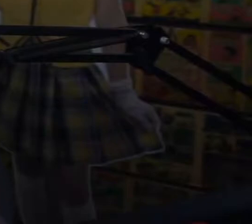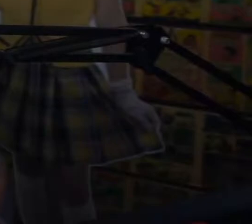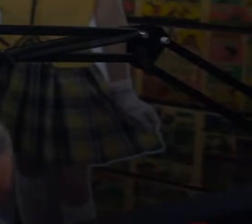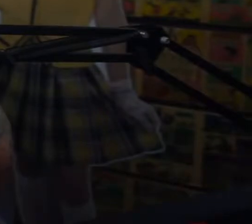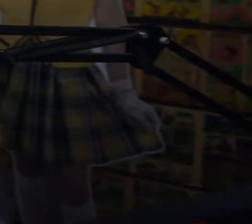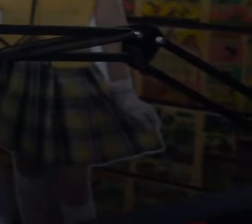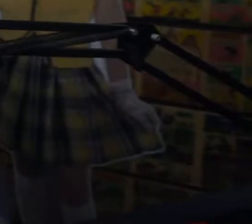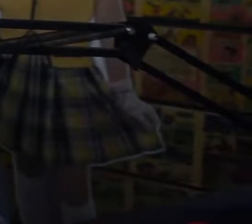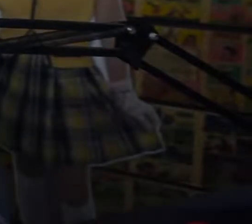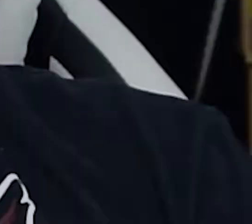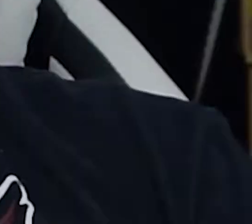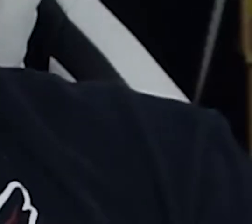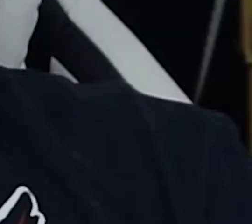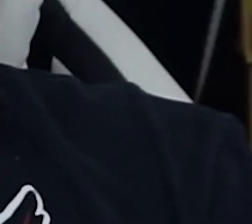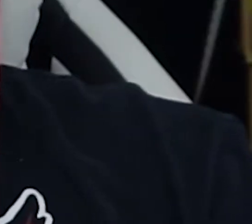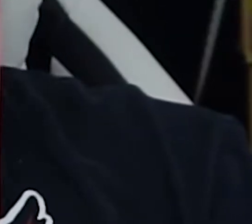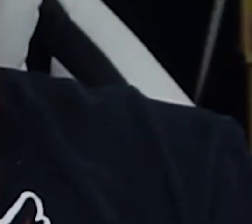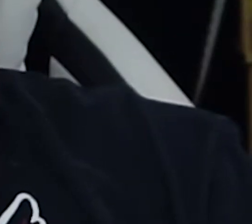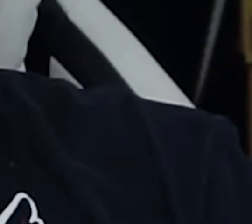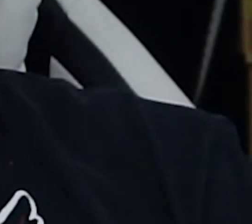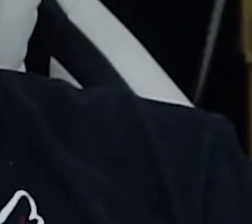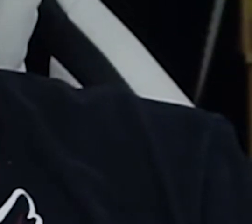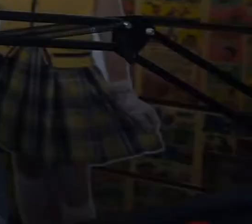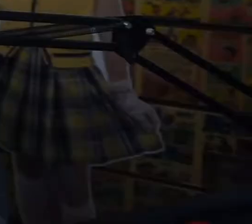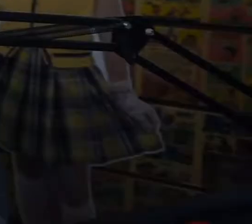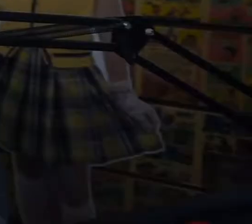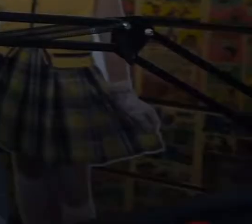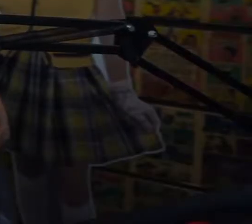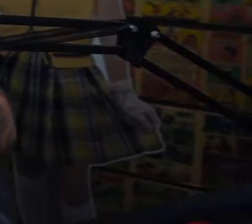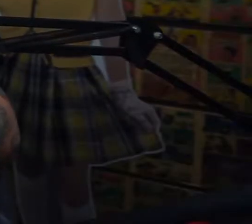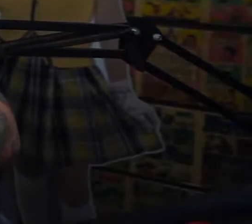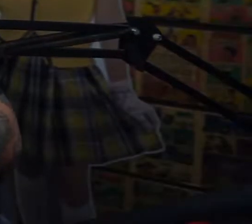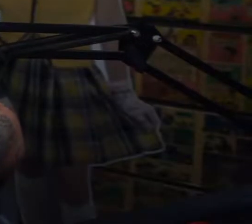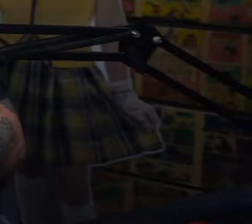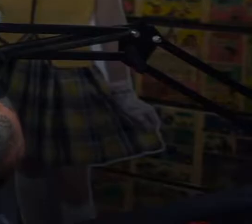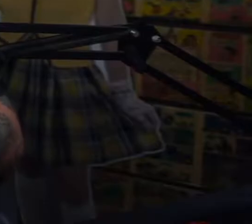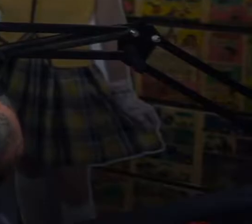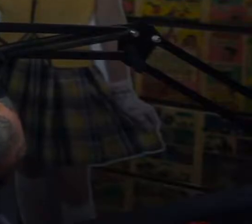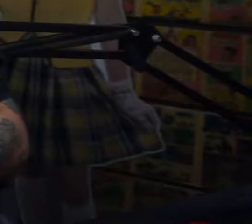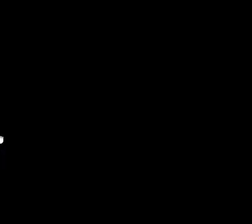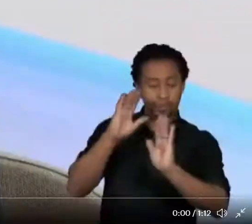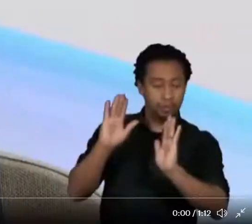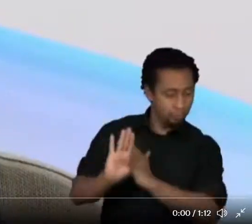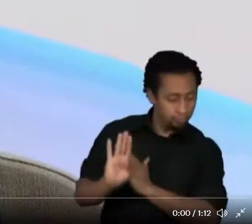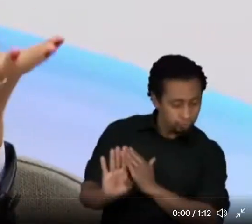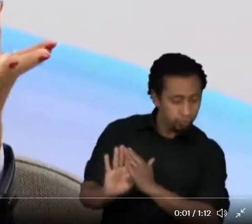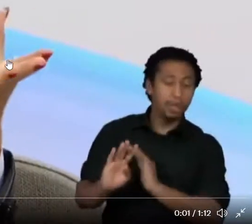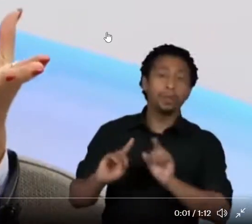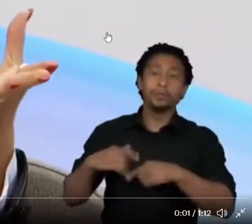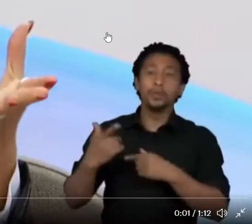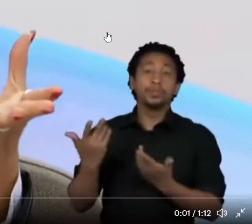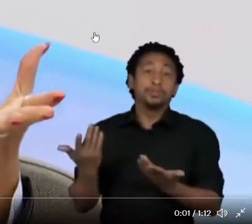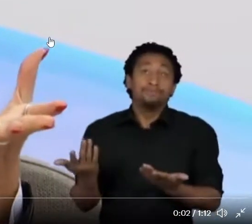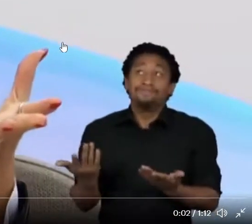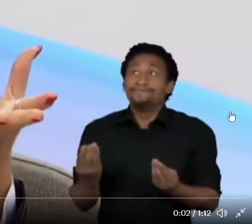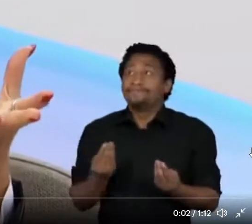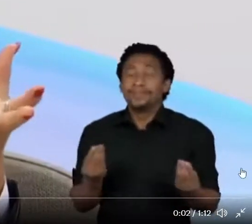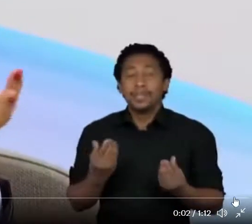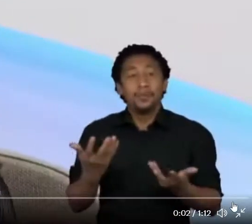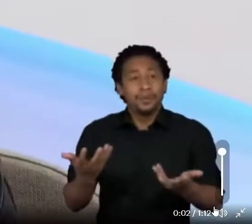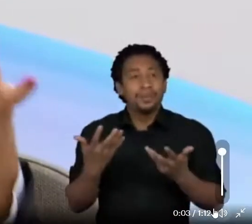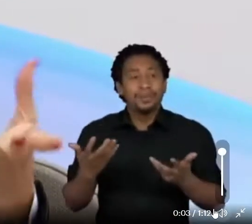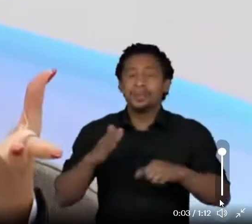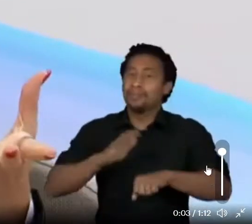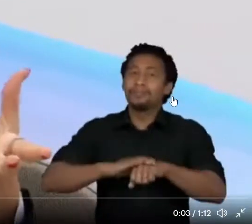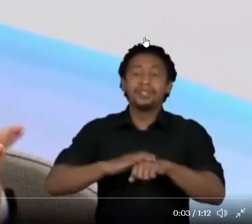Oi Fátima Bernardes merece perdão ou não por este a eu estava com vontade de fazer uma coisa